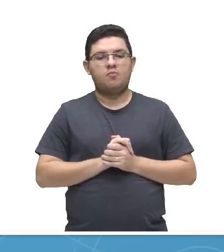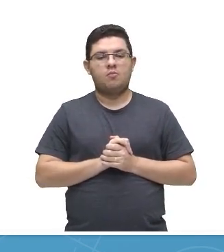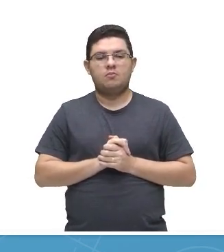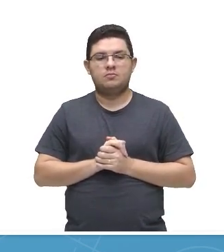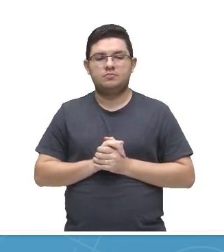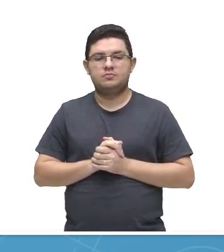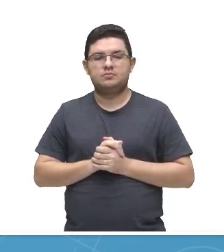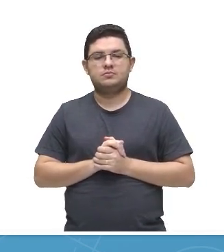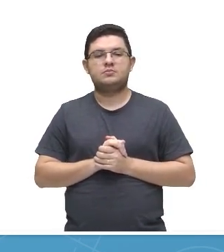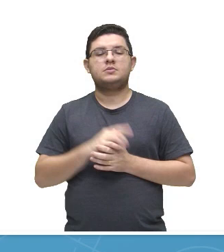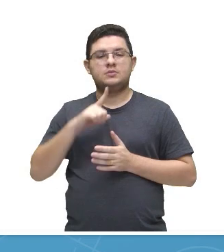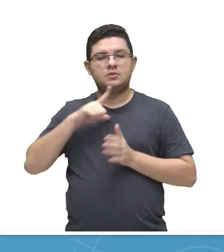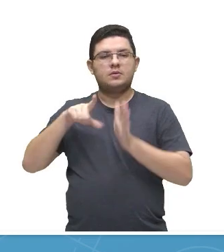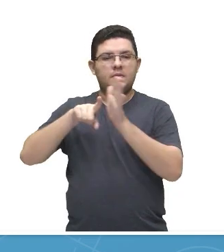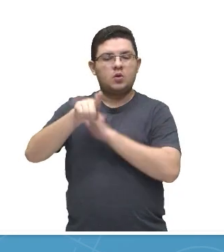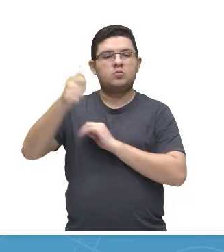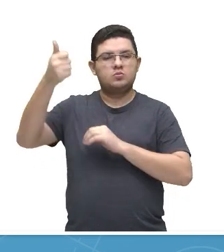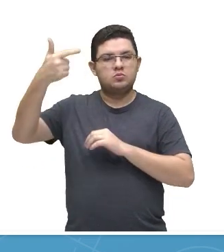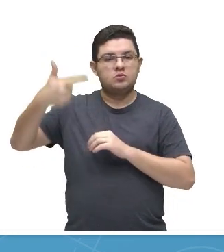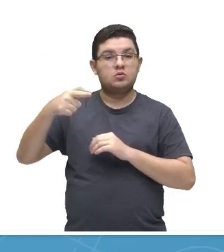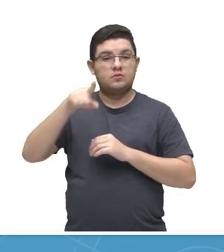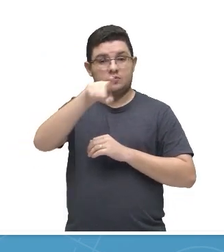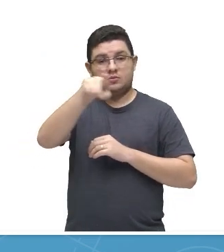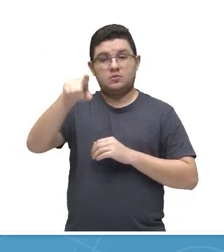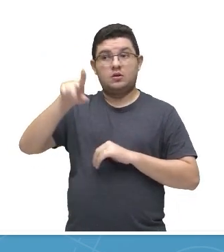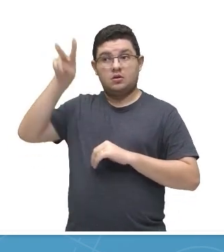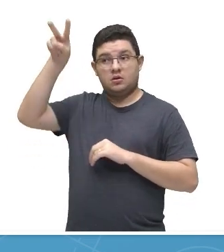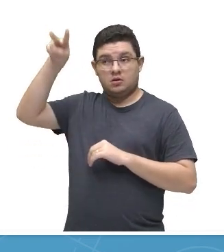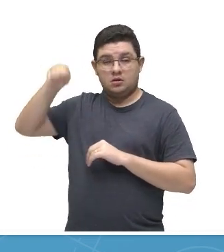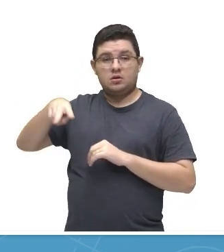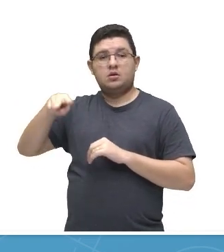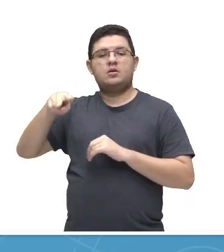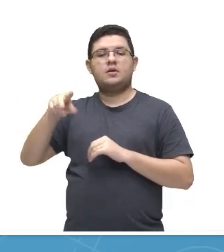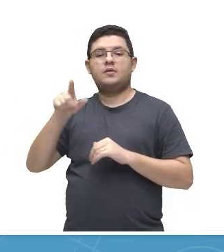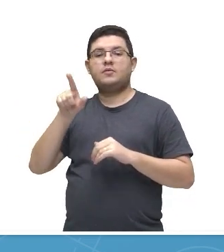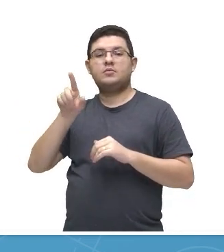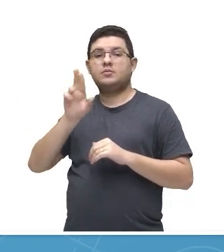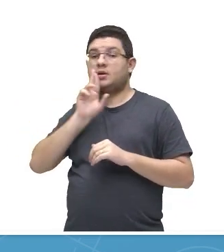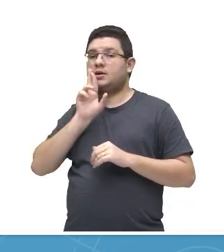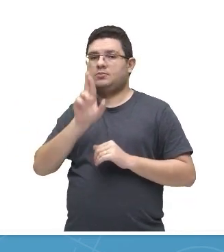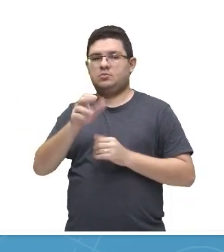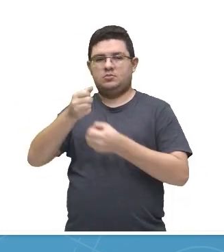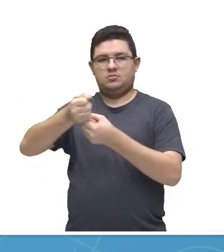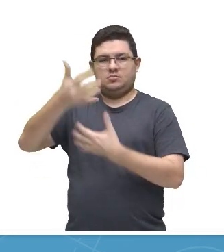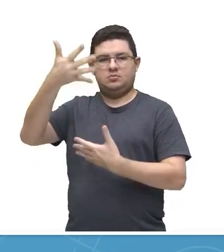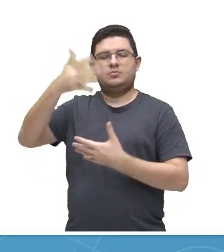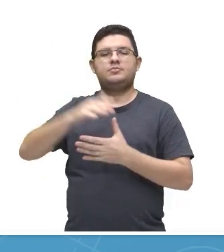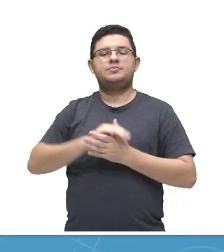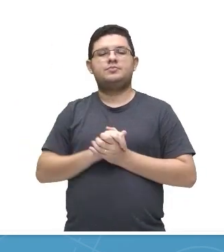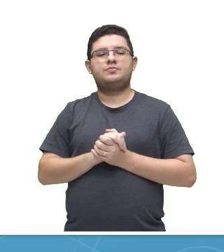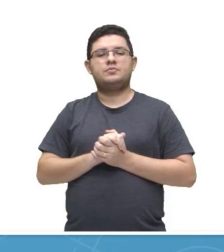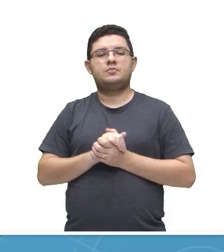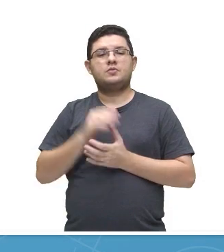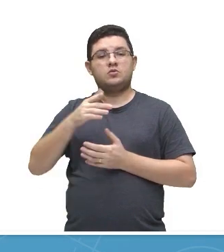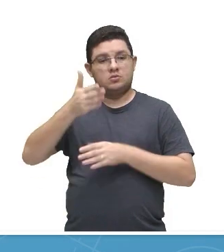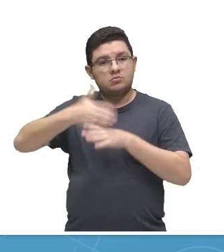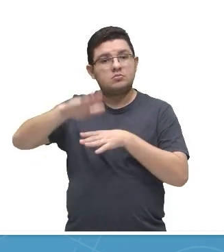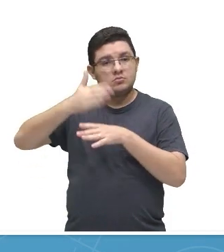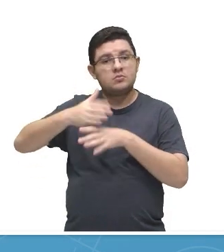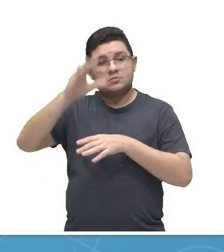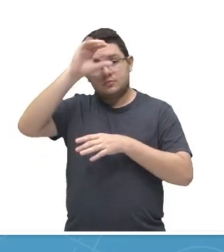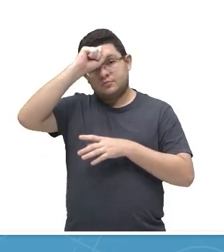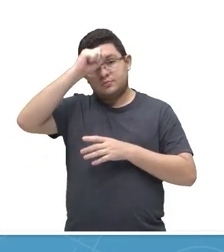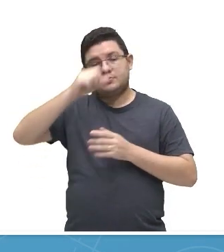Eu vou deixar com você, você vai ler e vai marcar aí. Trabalhe, tá bem? Porque senão não aprende. Vamos lá.